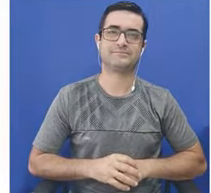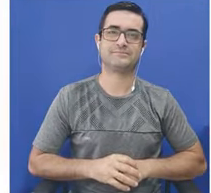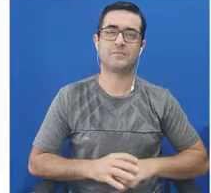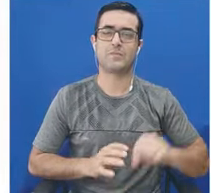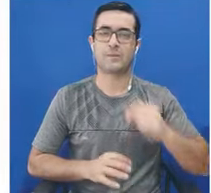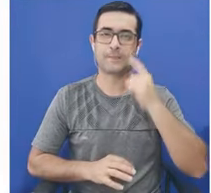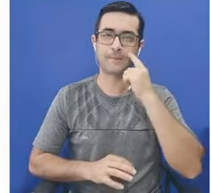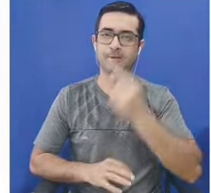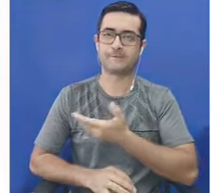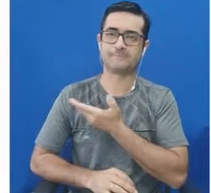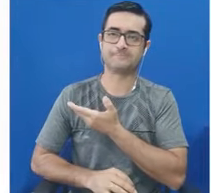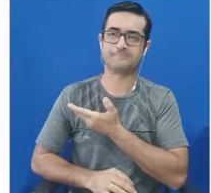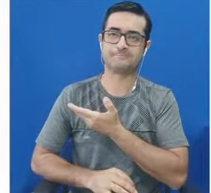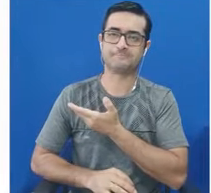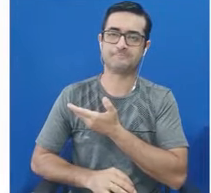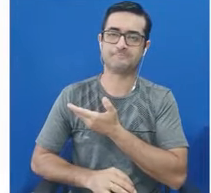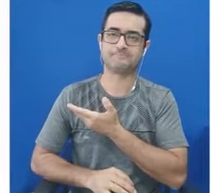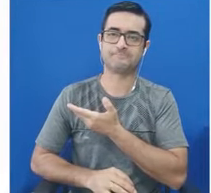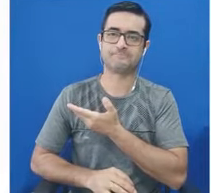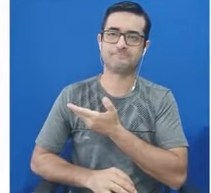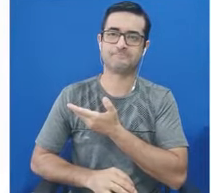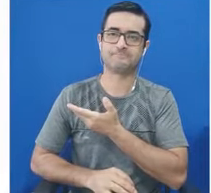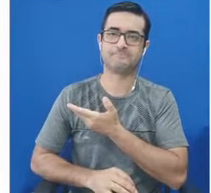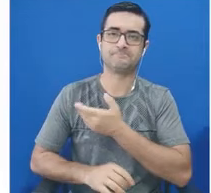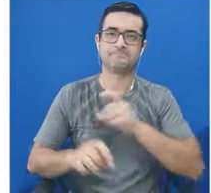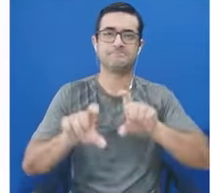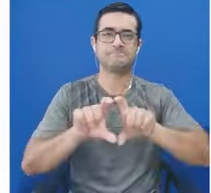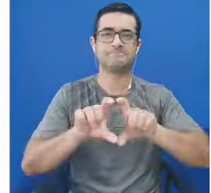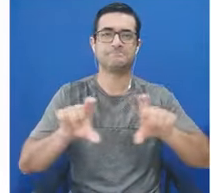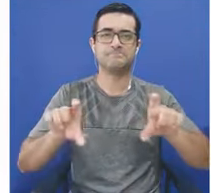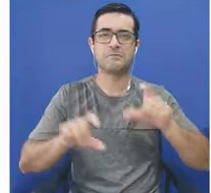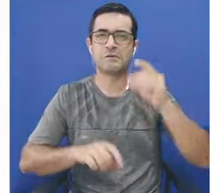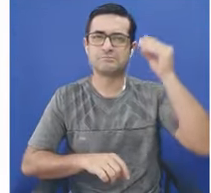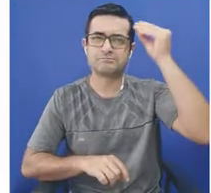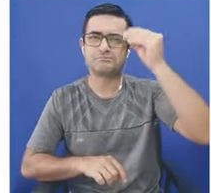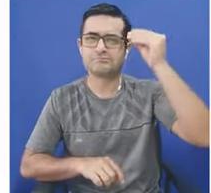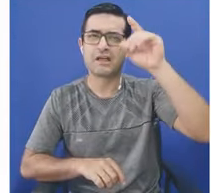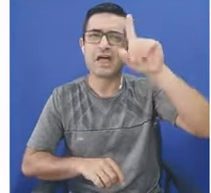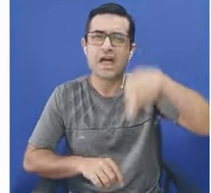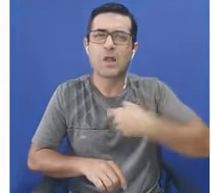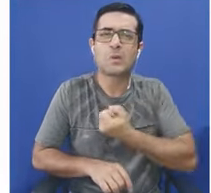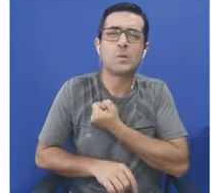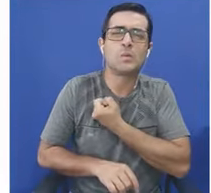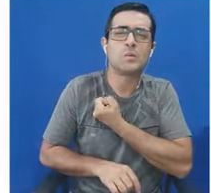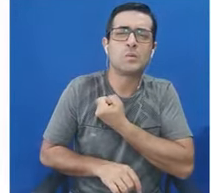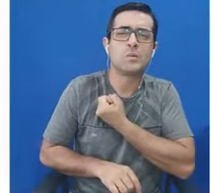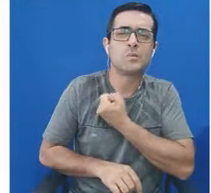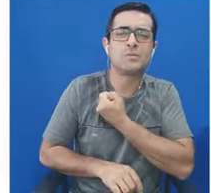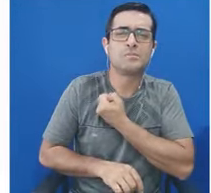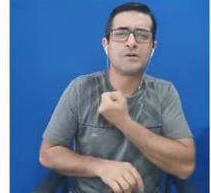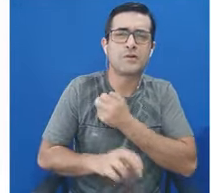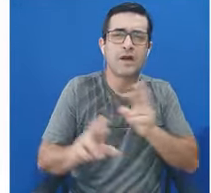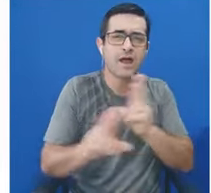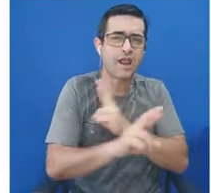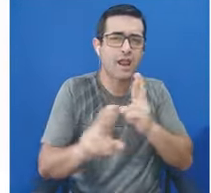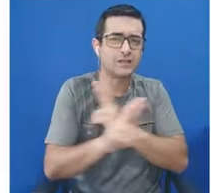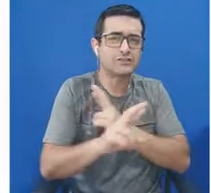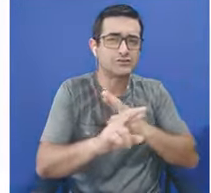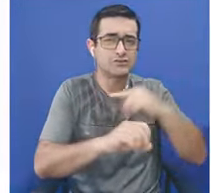como determinar. O que é a fórmula empírica? Ela mostra o número relativo de átomos em